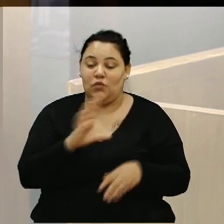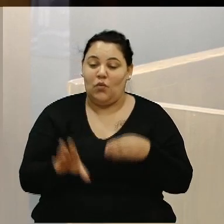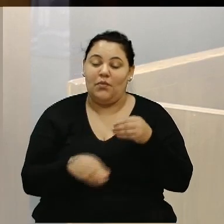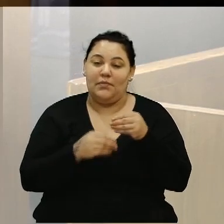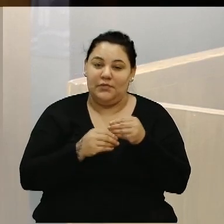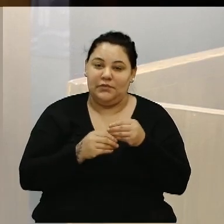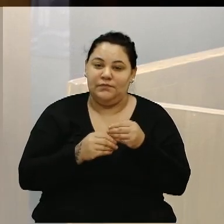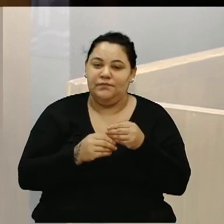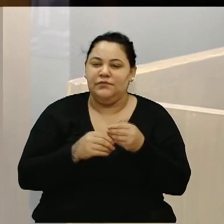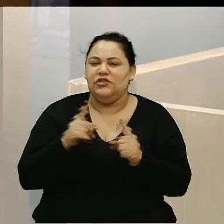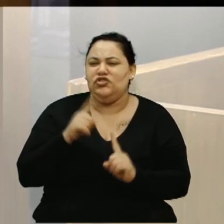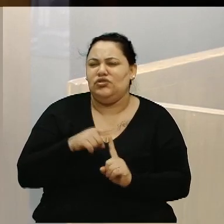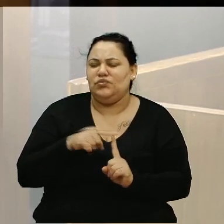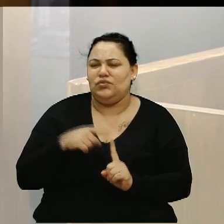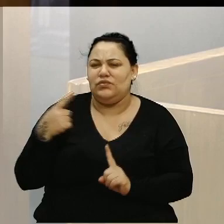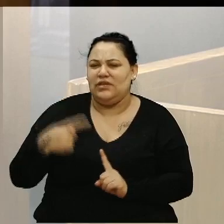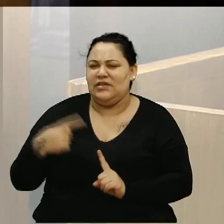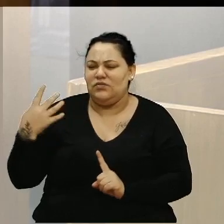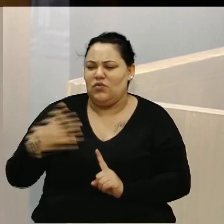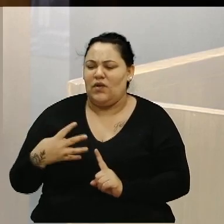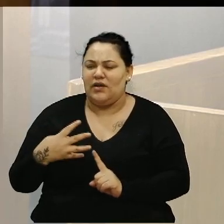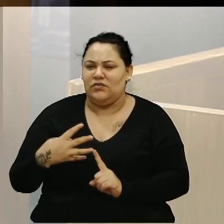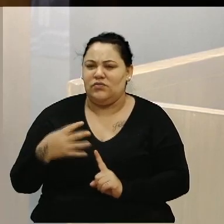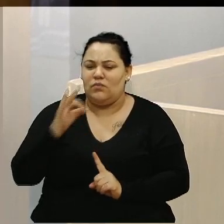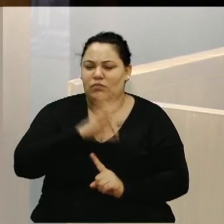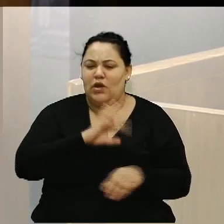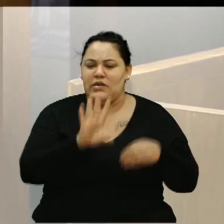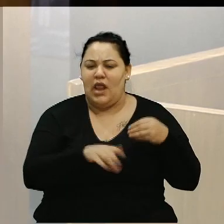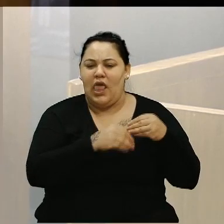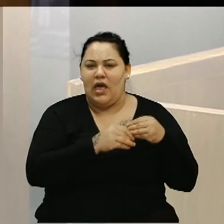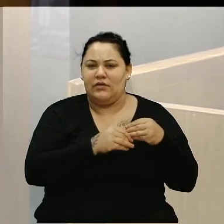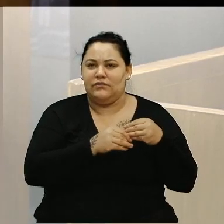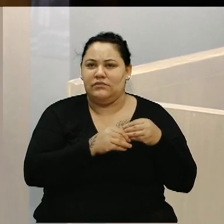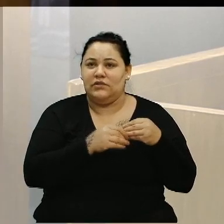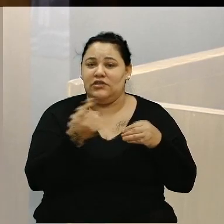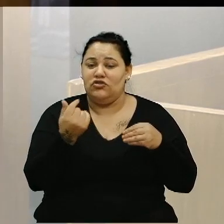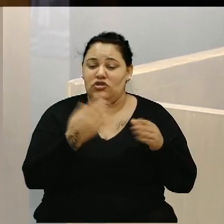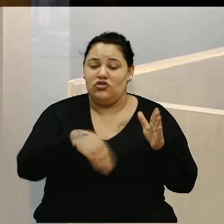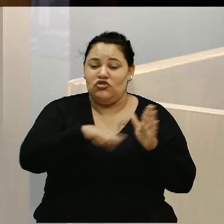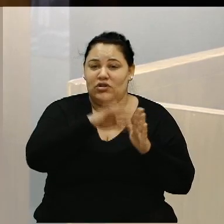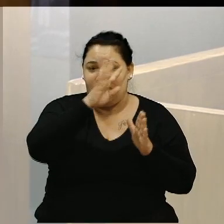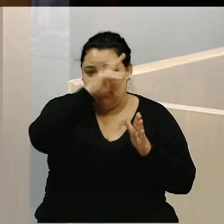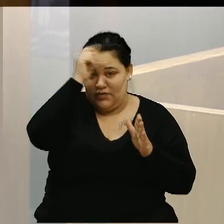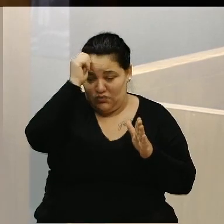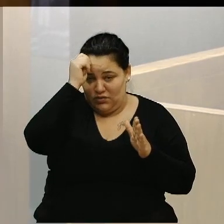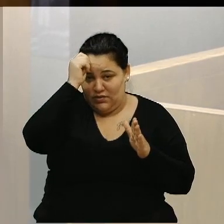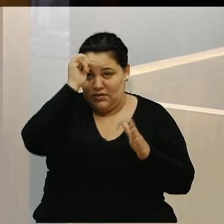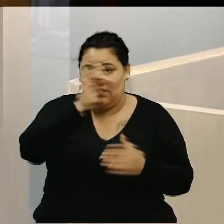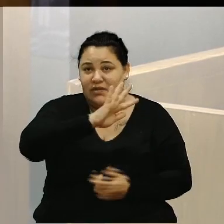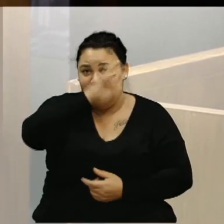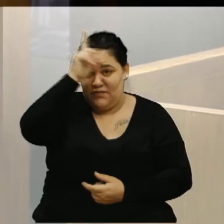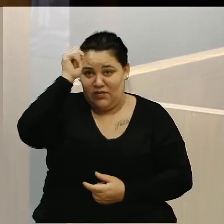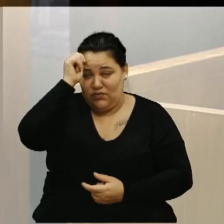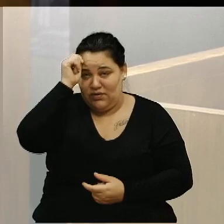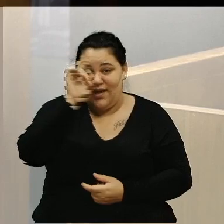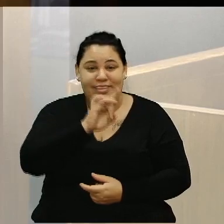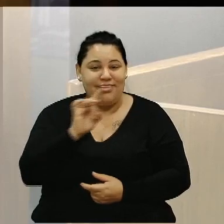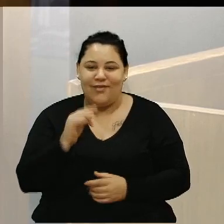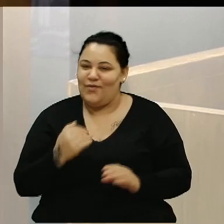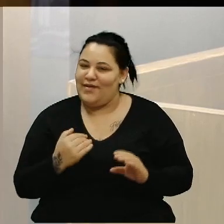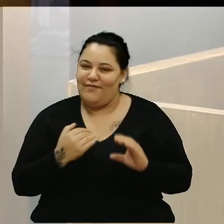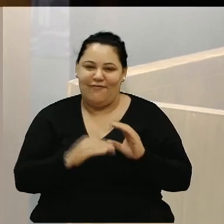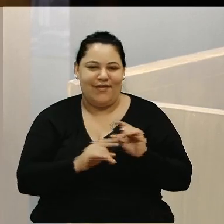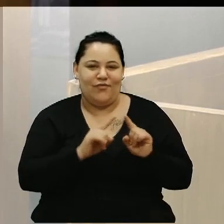fosse o 14º salário. Só que esse dinheiro chega para a prefeitura e a prefeitura, vereador Lucas Caniato, não repassa para